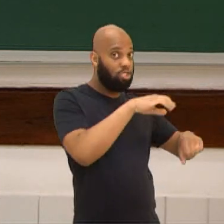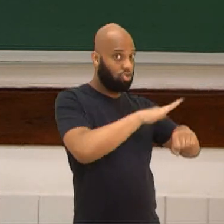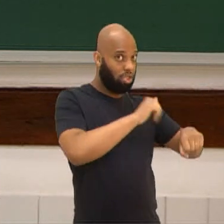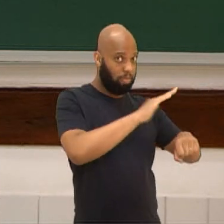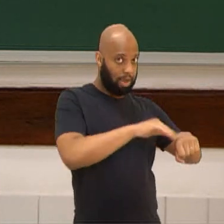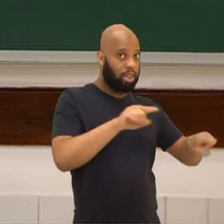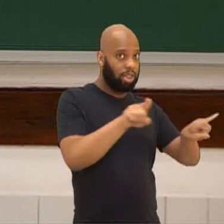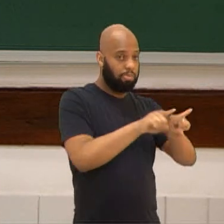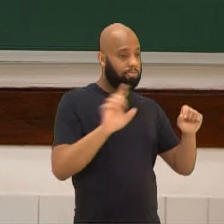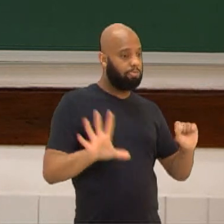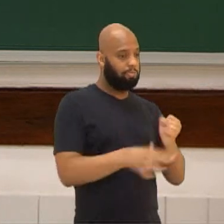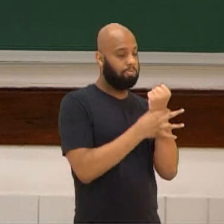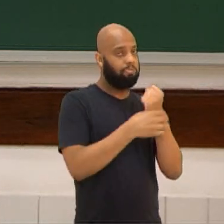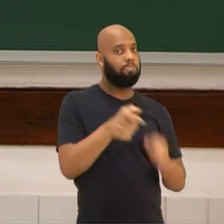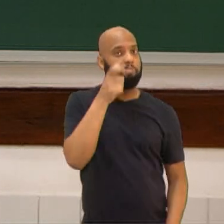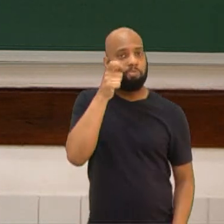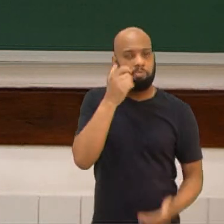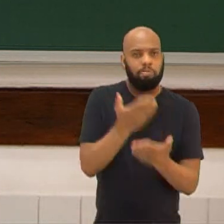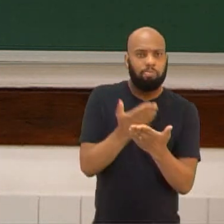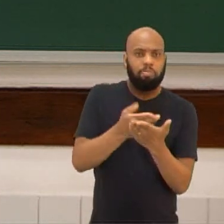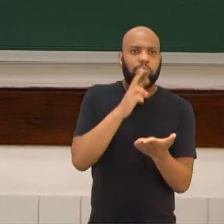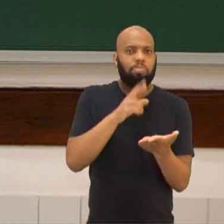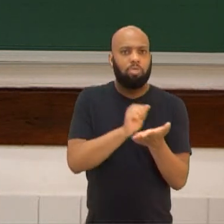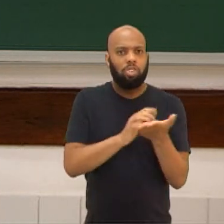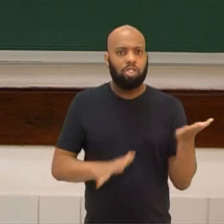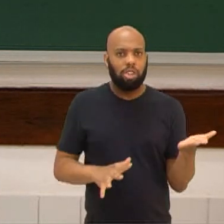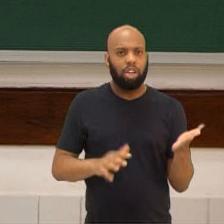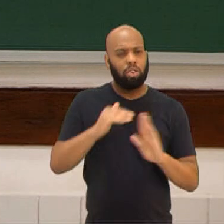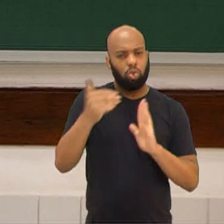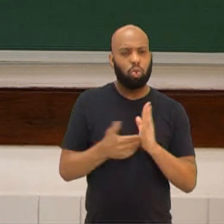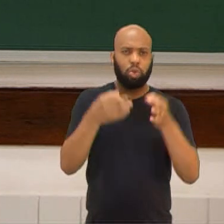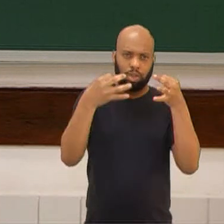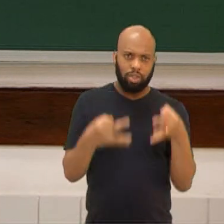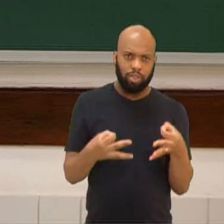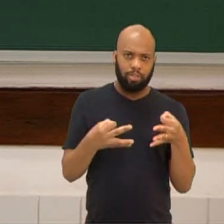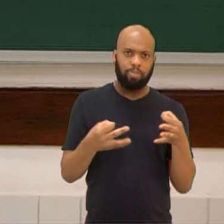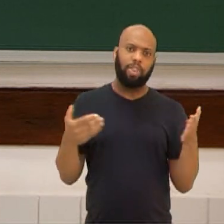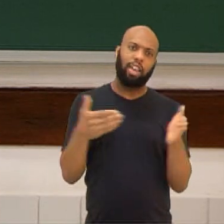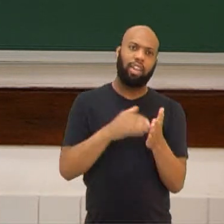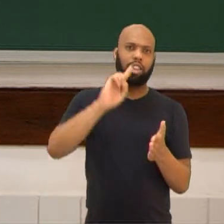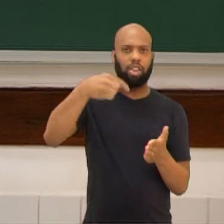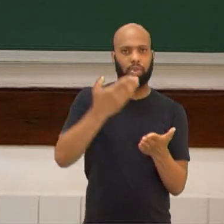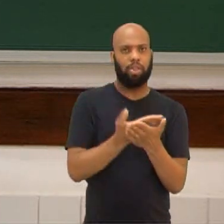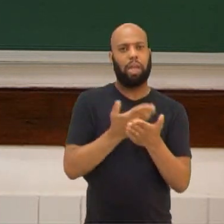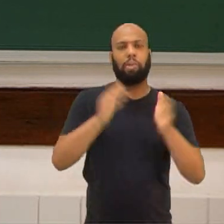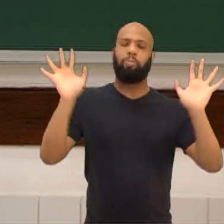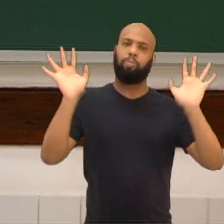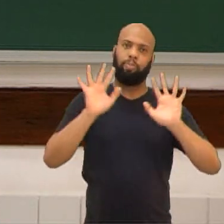também. Assistam às aulas, façam a atividade, deixem tudo em dia. Isso aí, gente. Até a próxima.